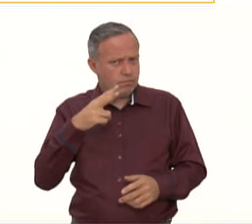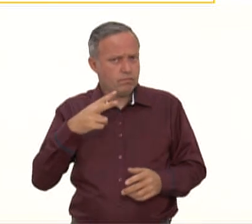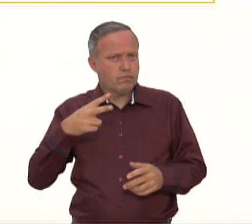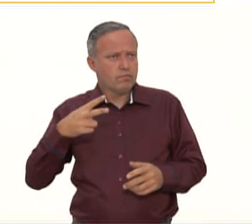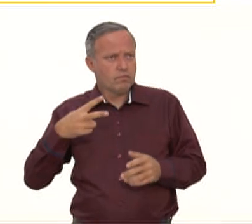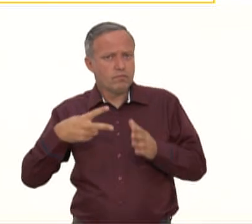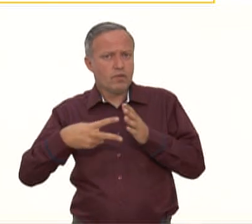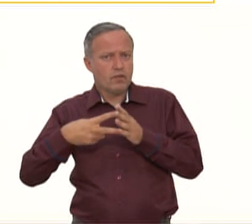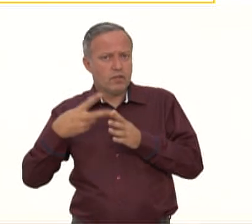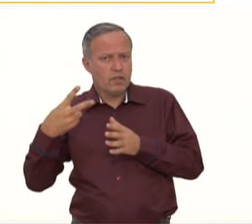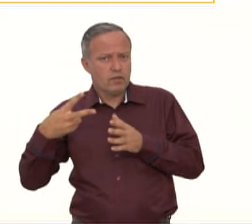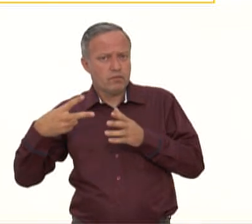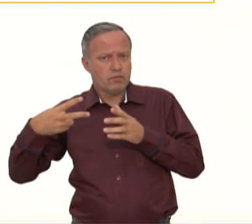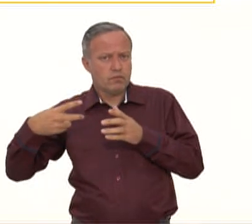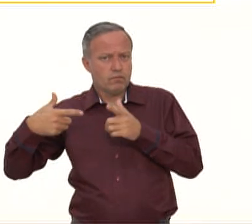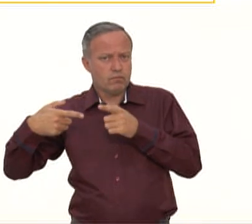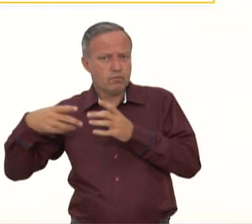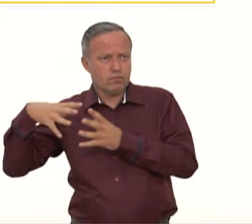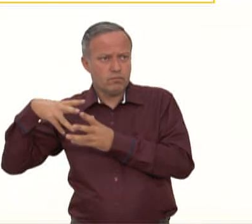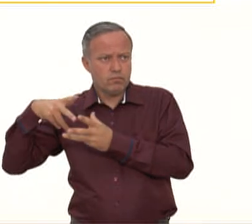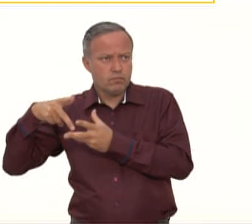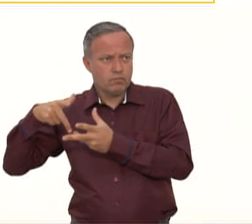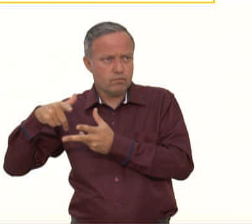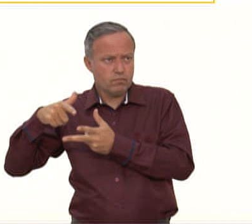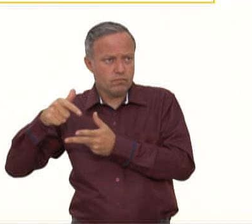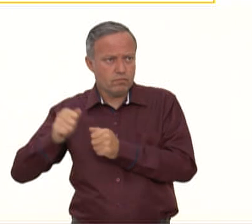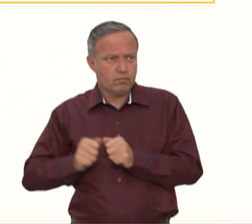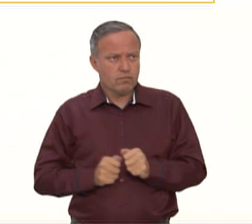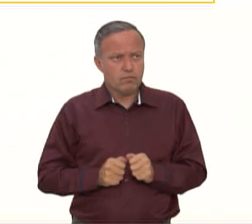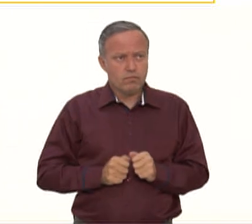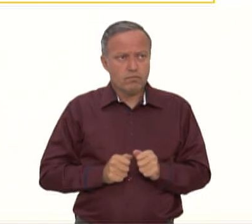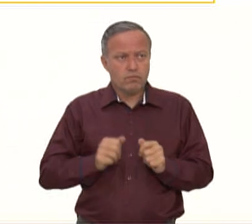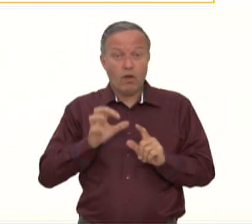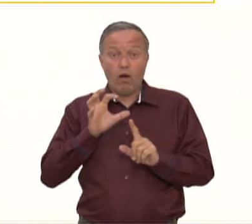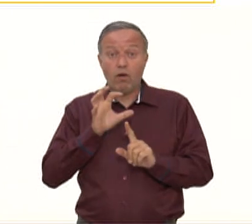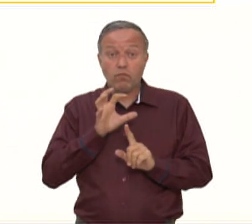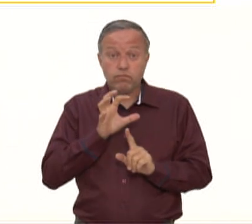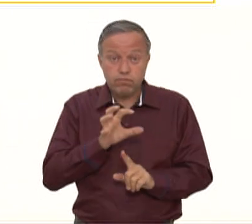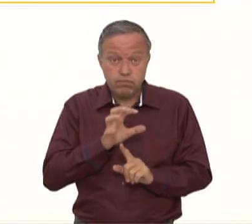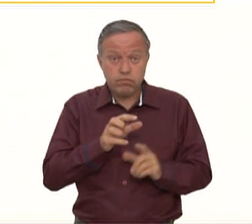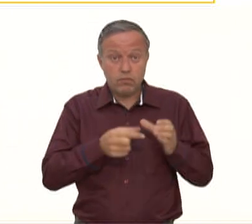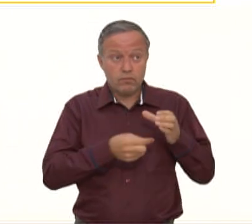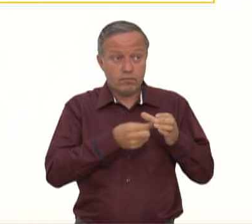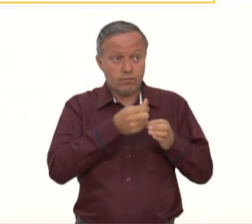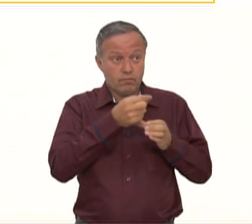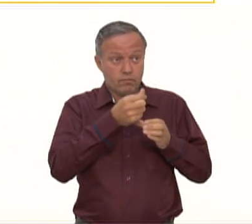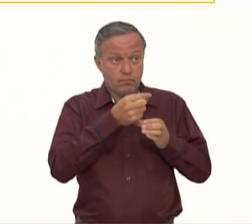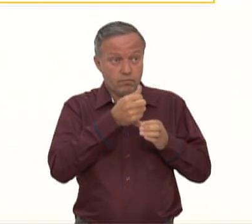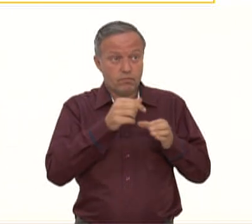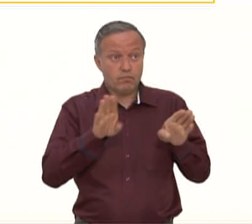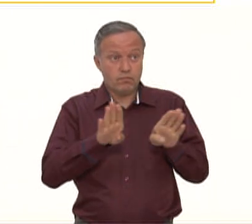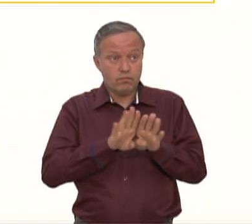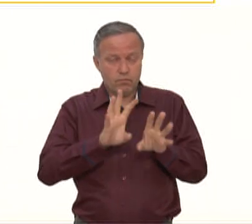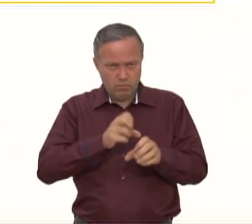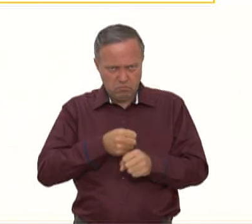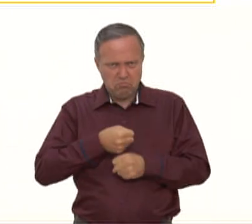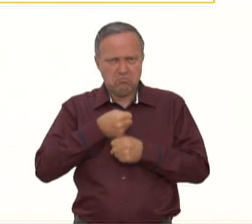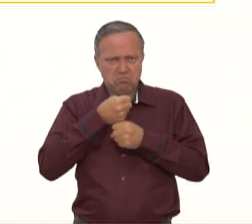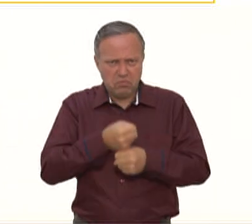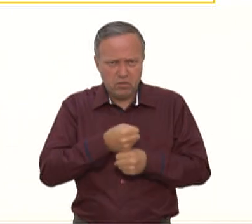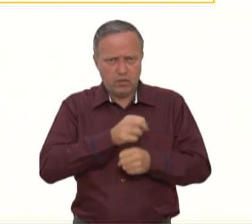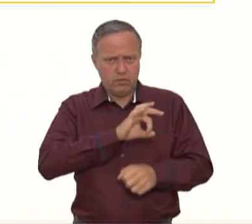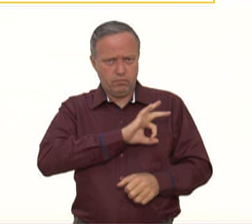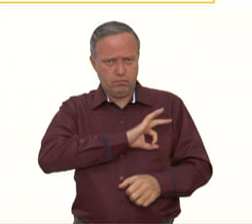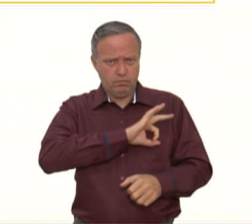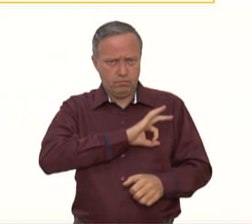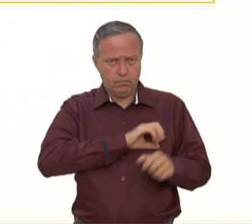o início e fim da Guerra Fria, soberania do sistema econômico capitalista e a soberania do poder militar dos Estados